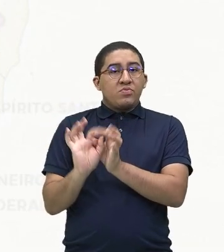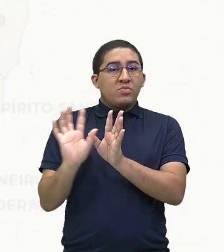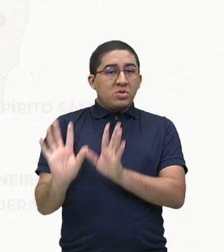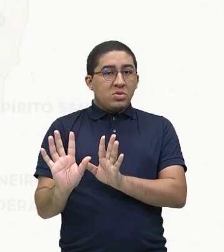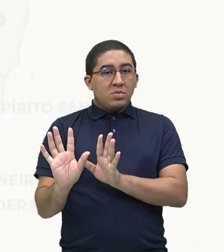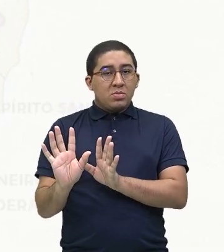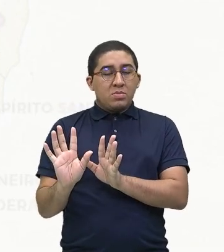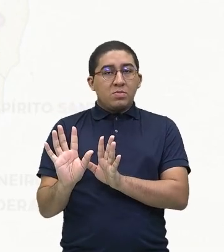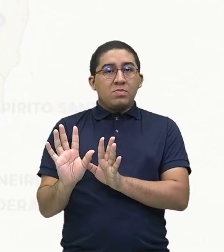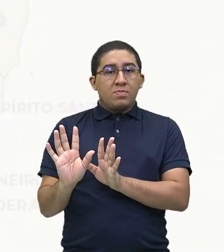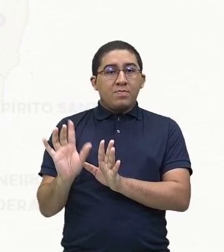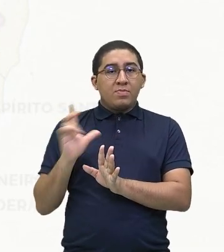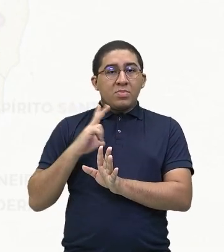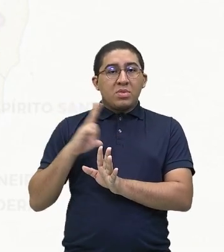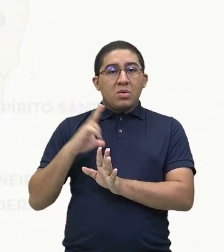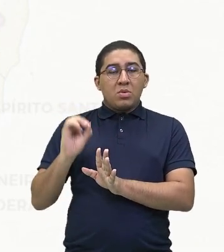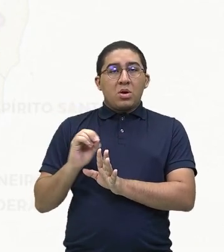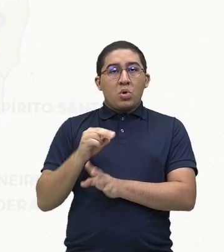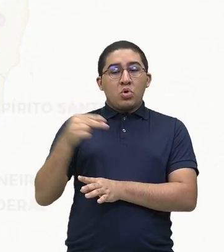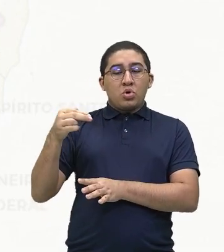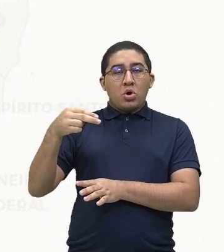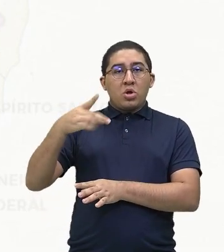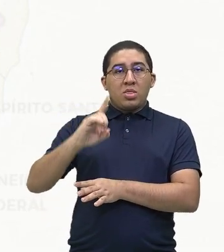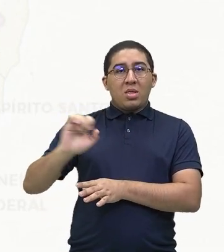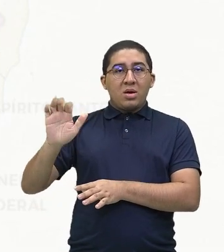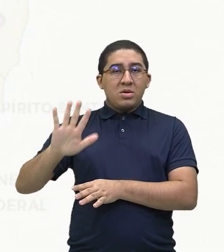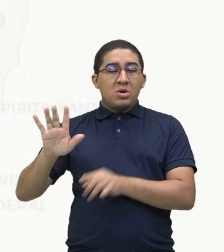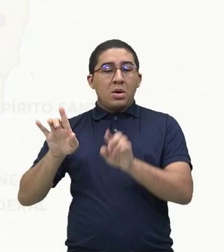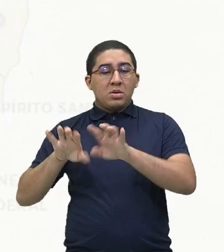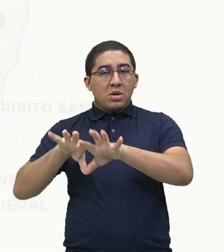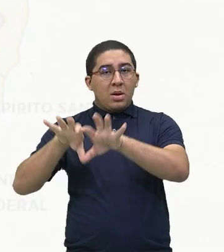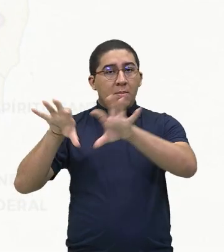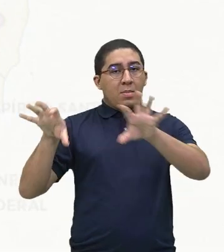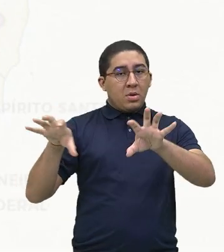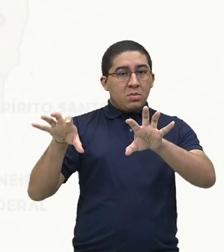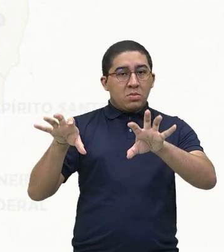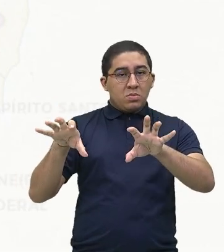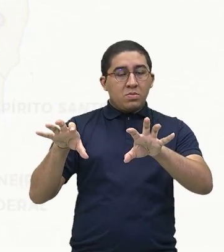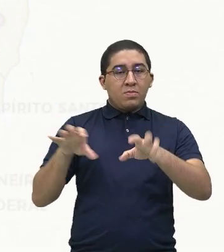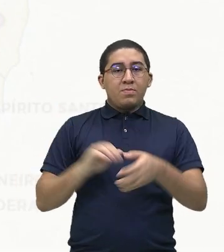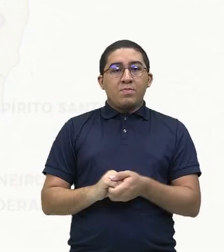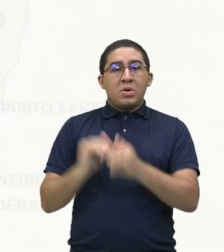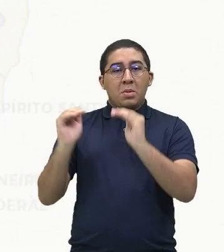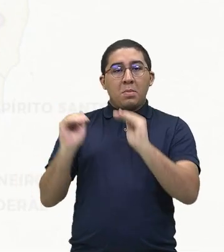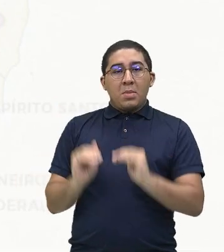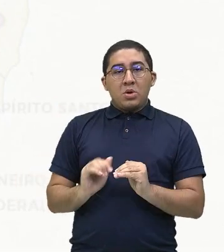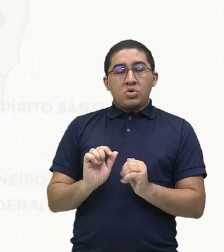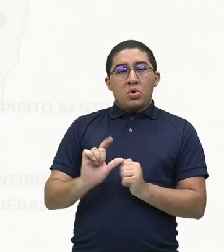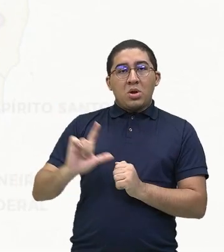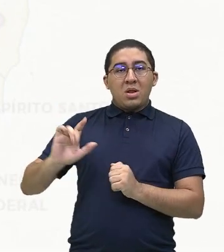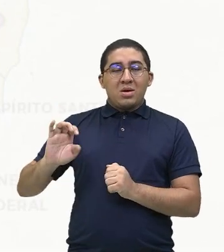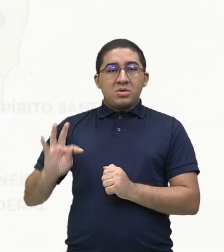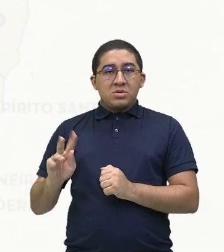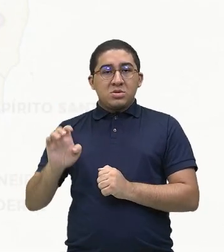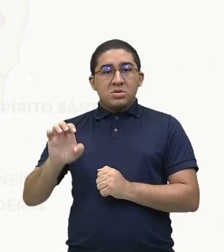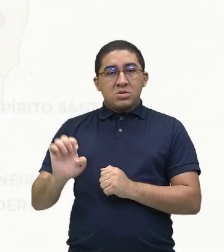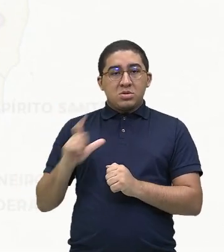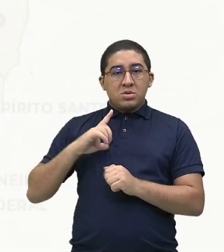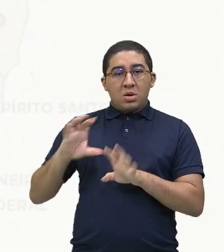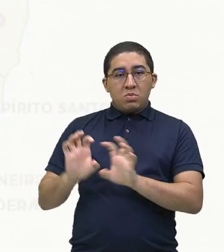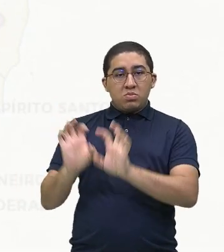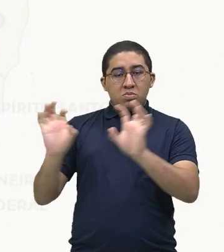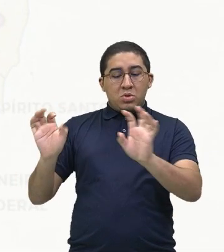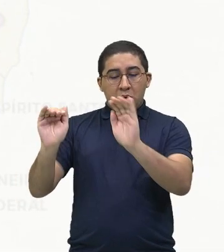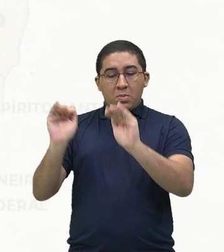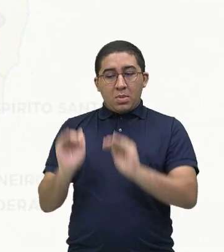e Nordeste Ocidental. Aqui é a região Centro-Oeste, Leste Setentrional, Leste